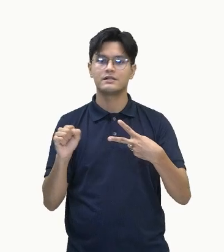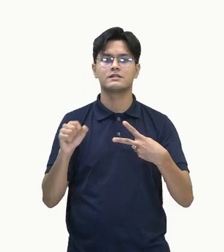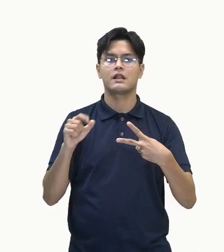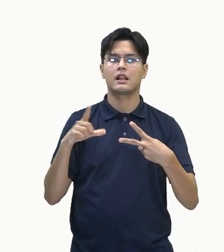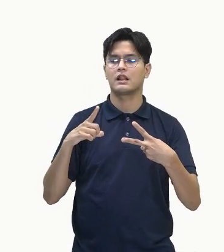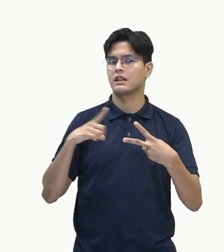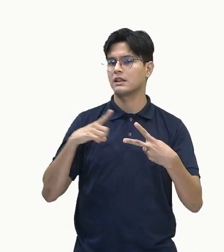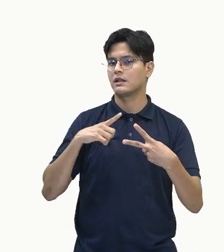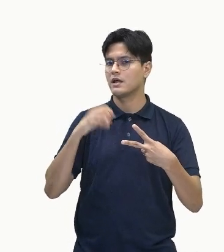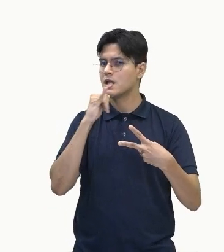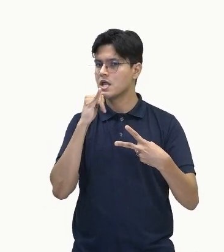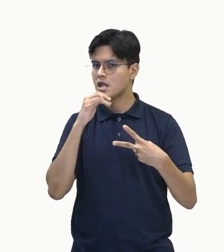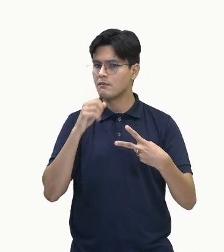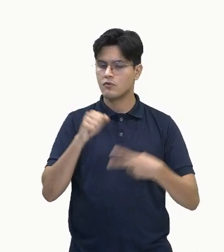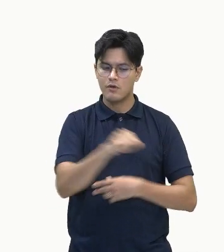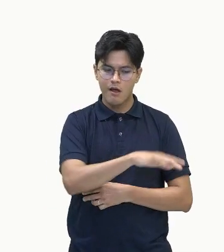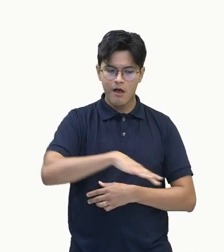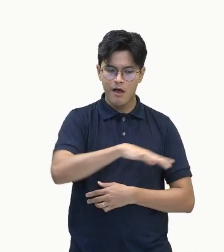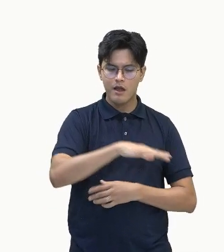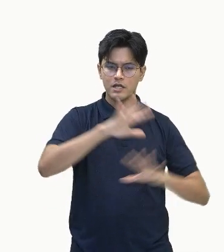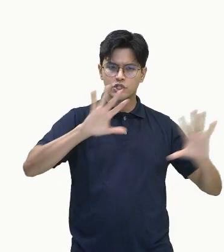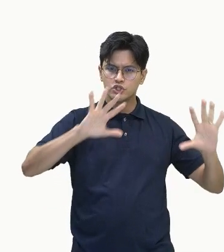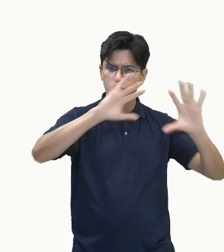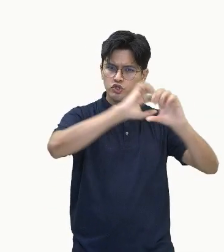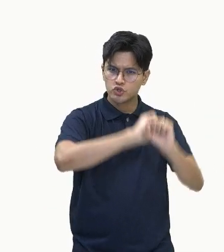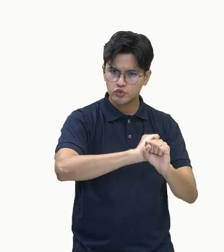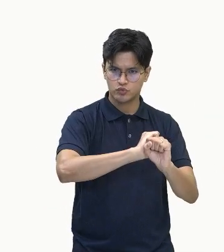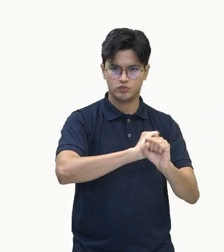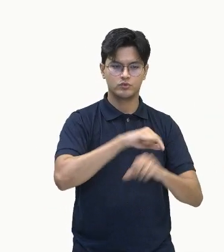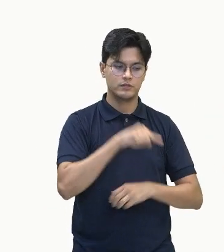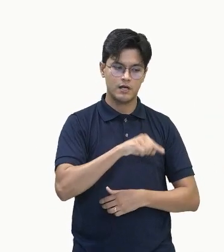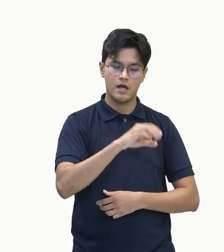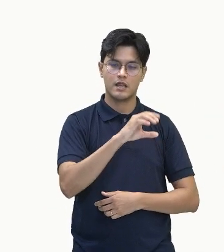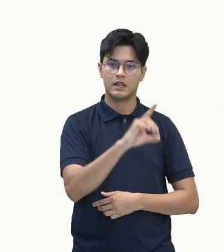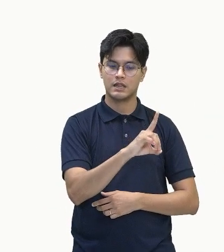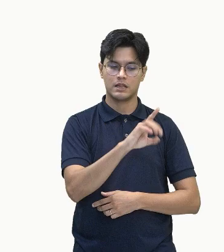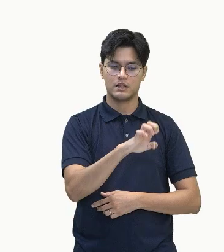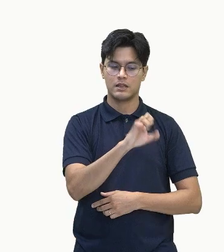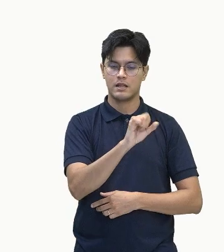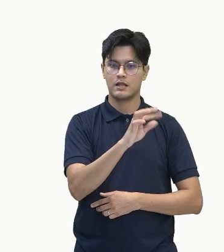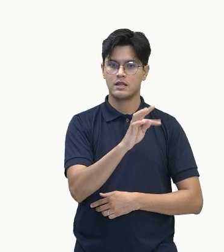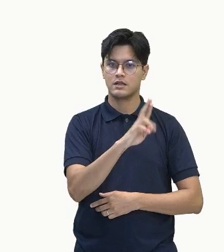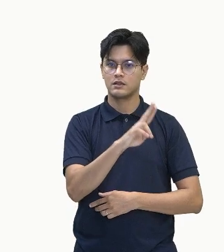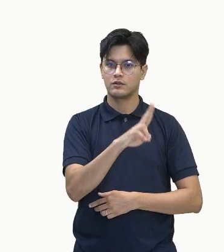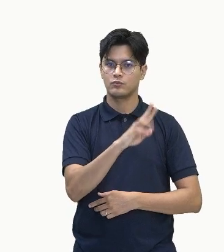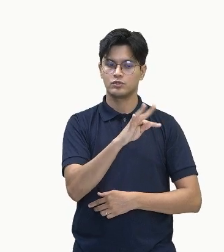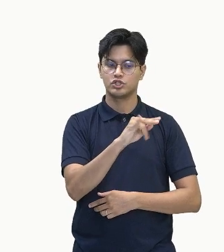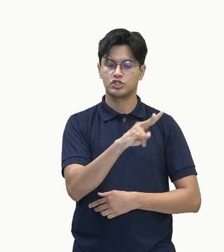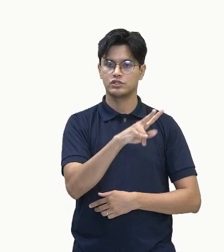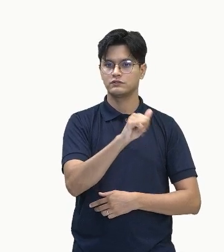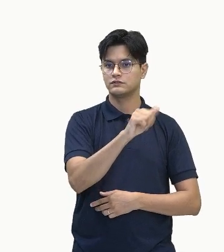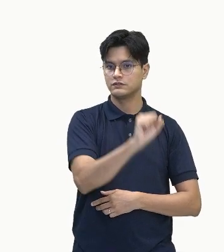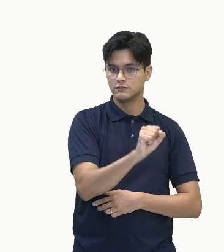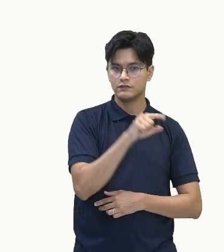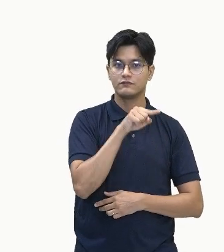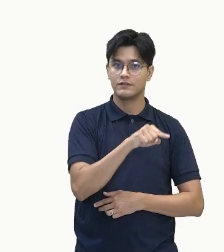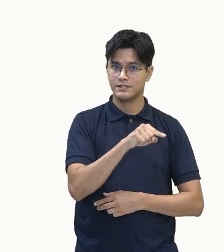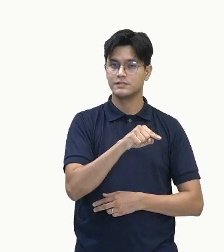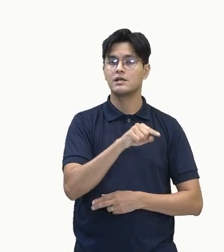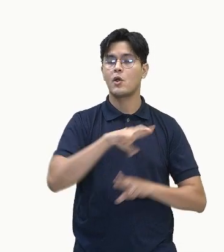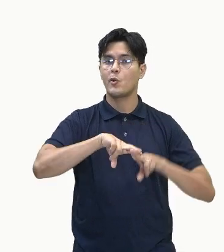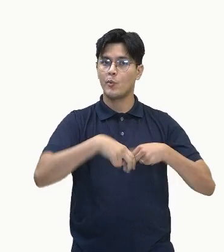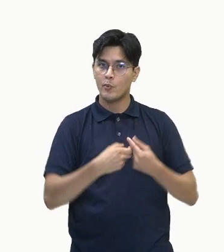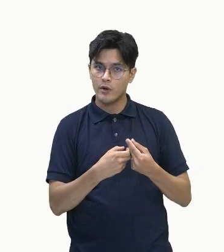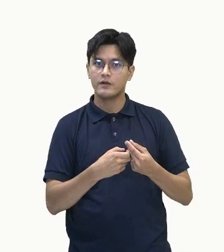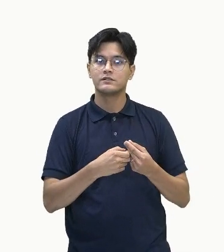mais escuras aqui, ó. Nós encontramos regiões mais escuras em que as ondas, quando elas se encontraram nesse